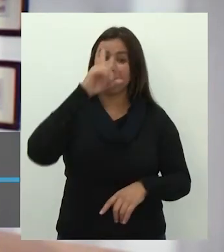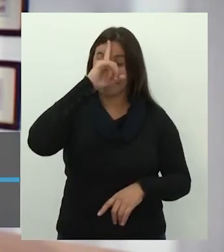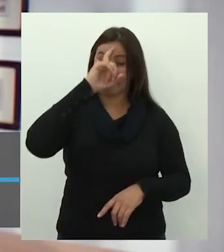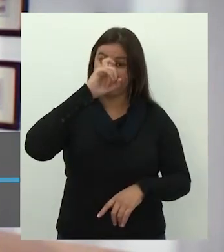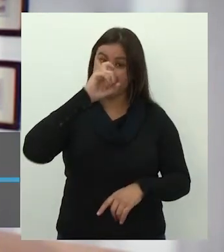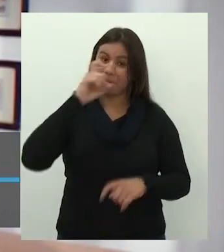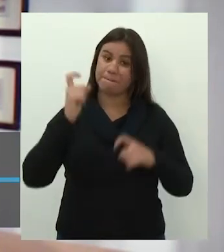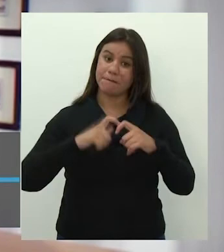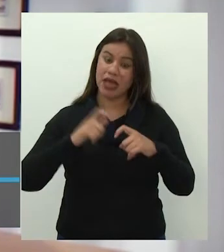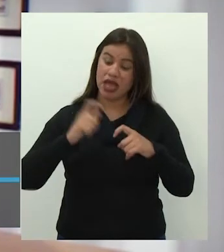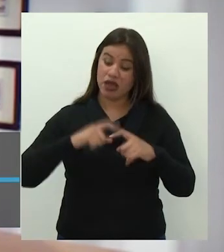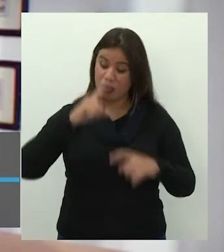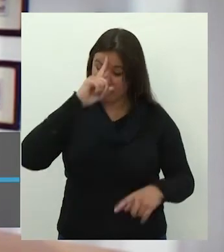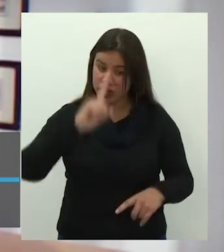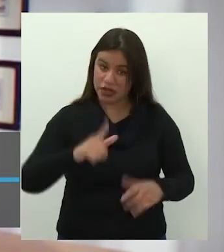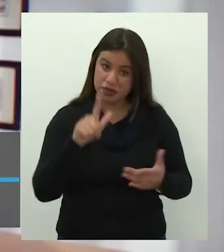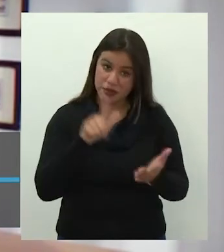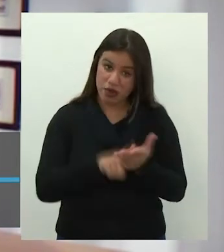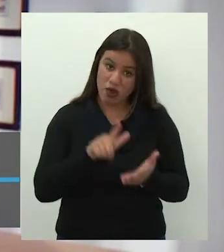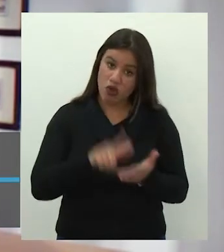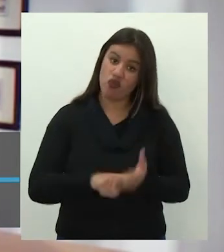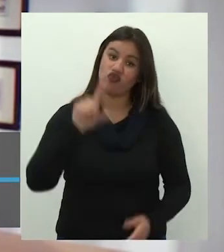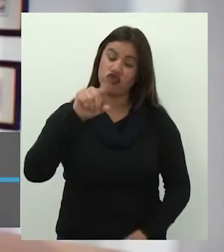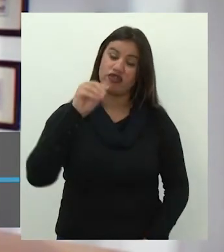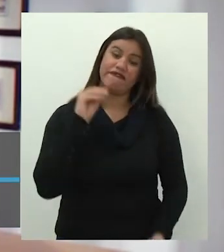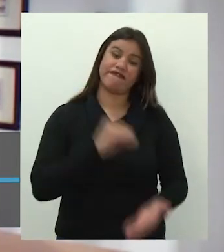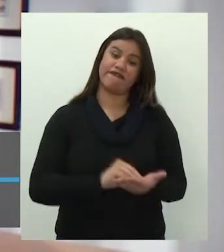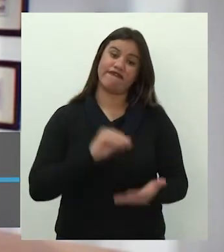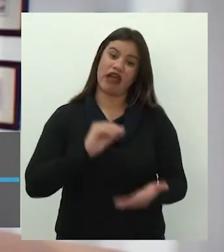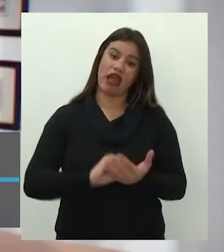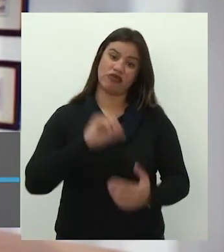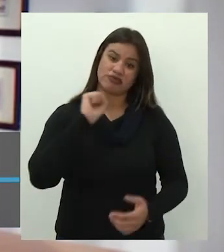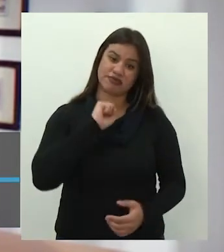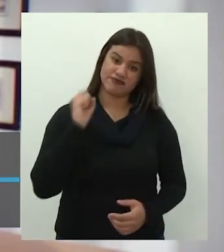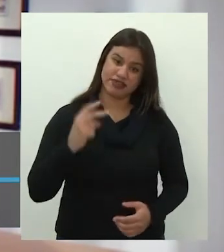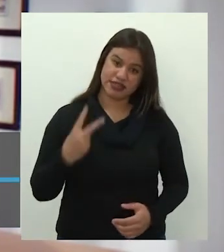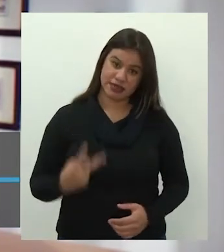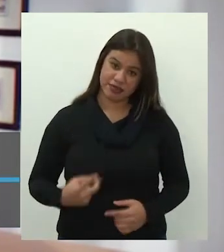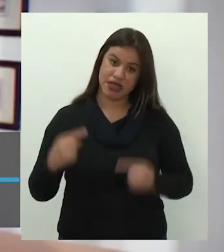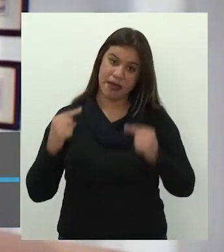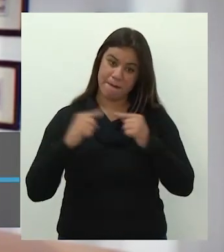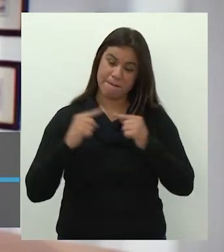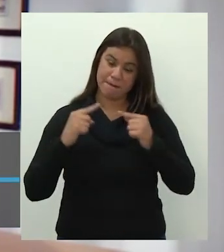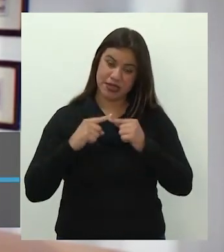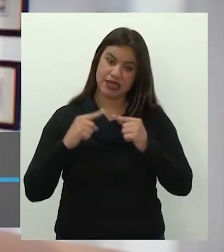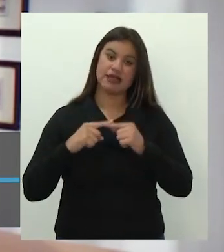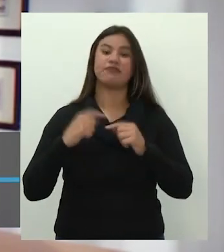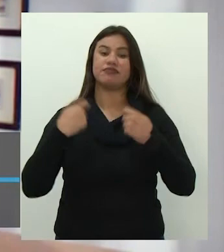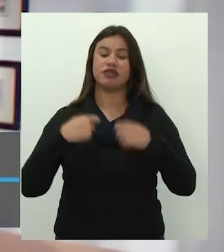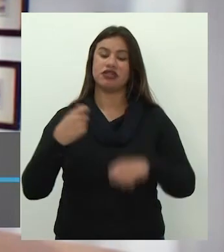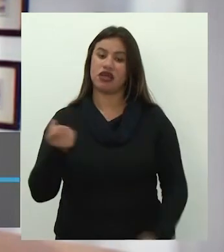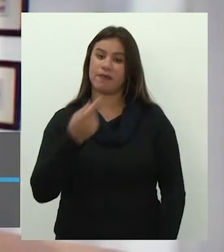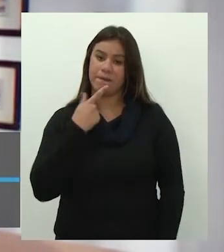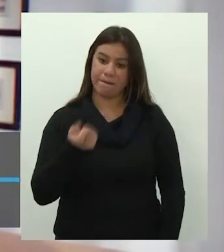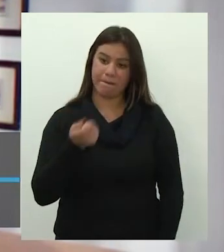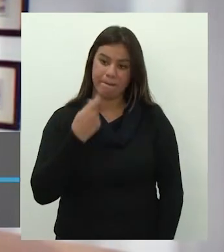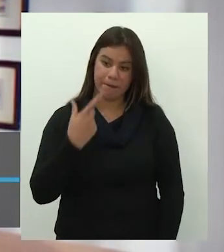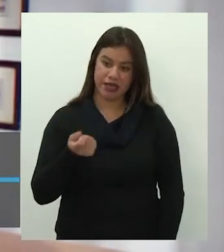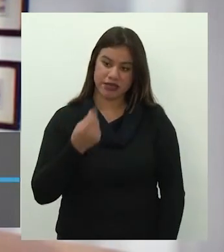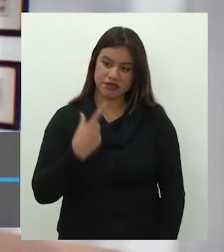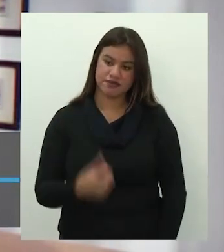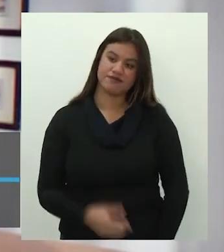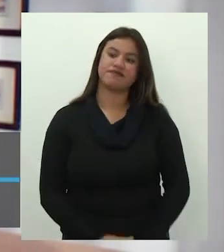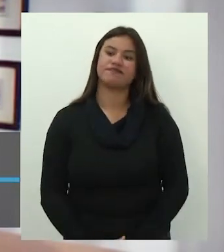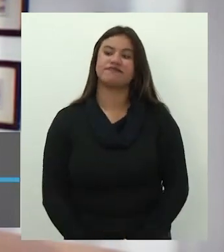diga: você tem uma deficiência de tal vitamina, então você deve tomar